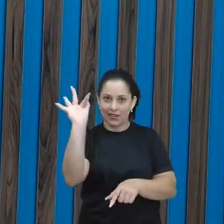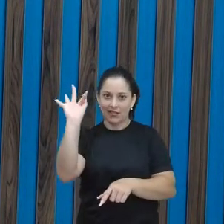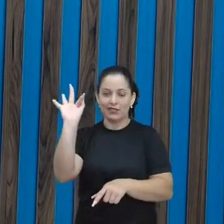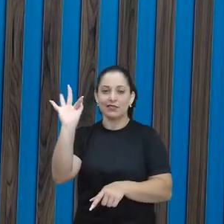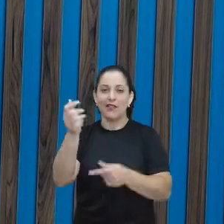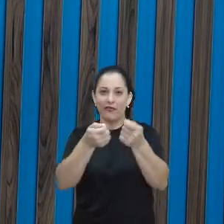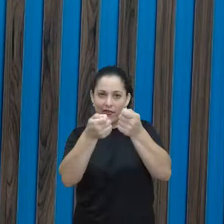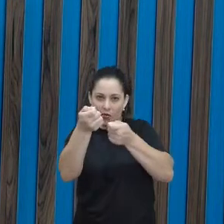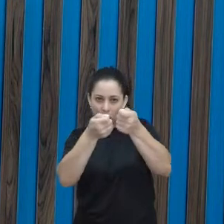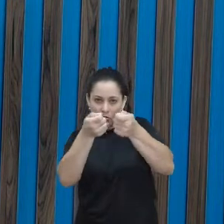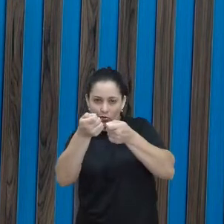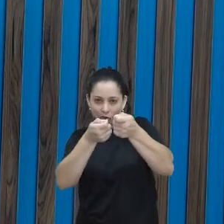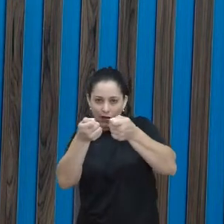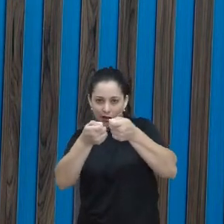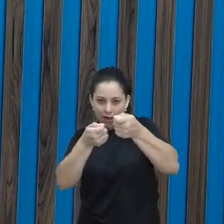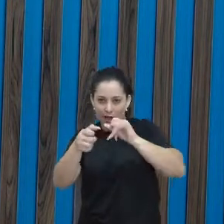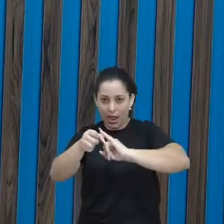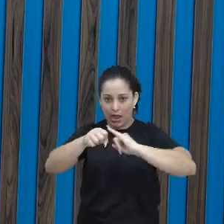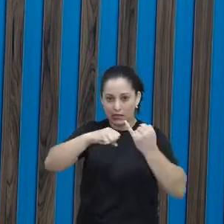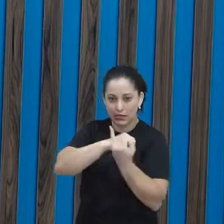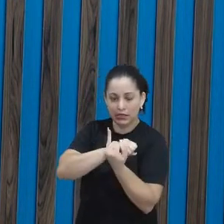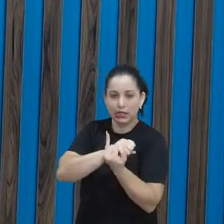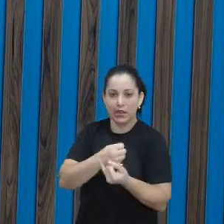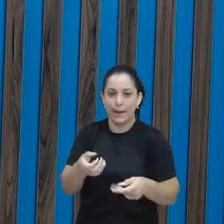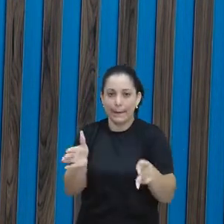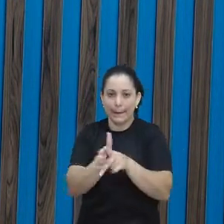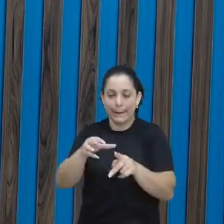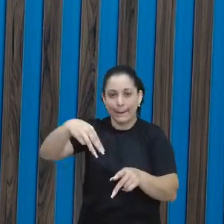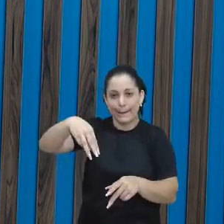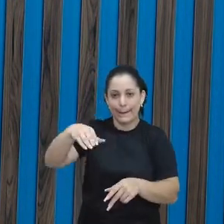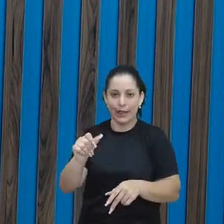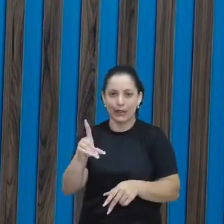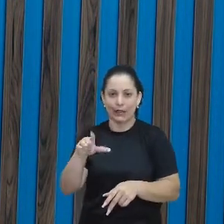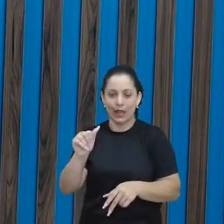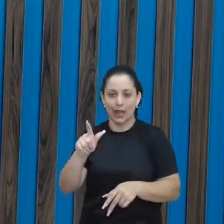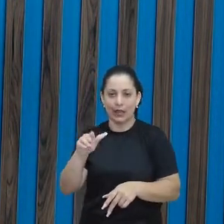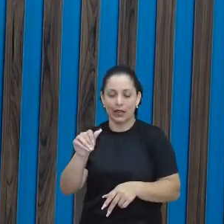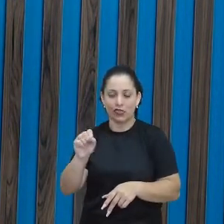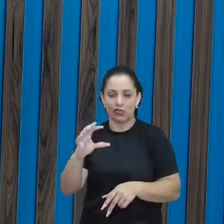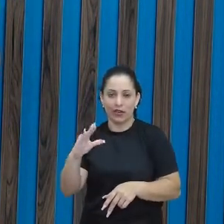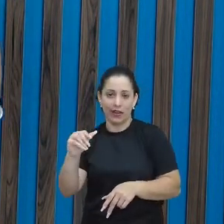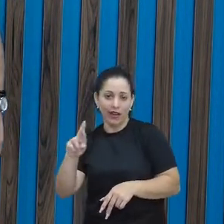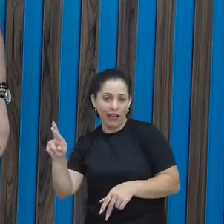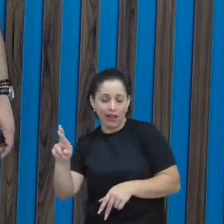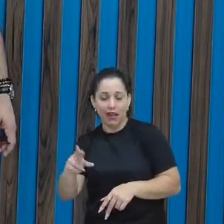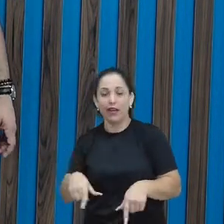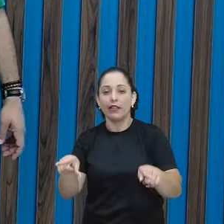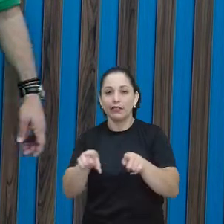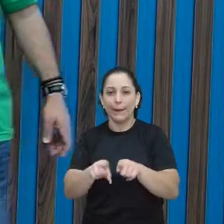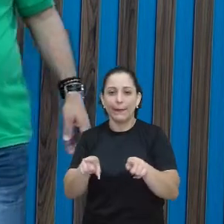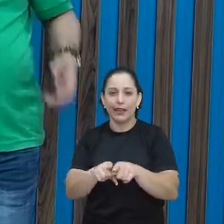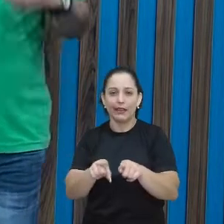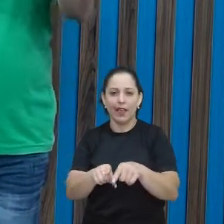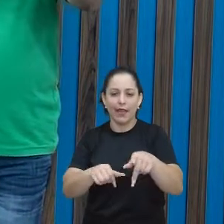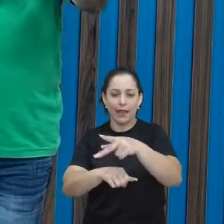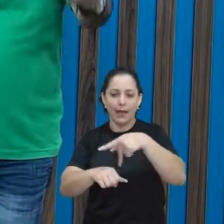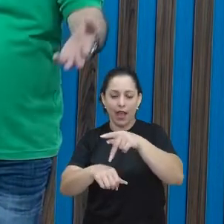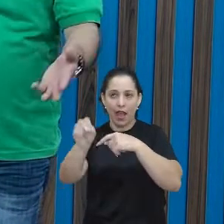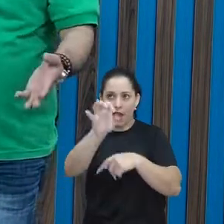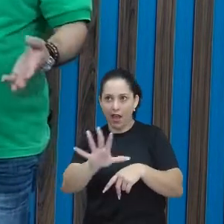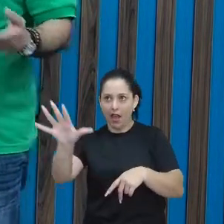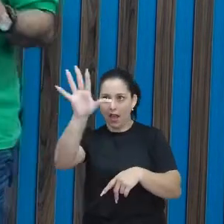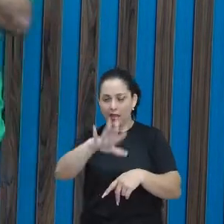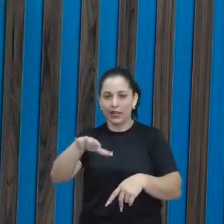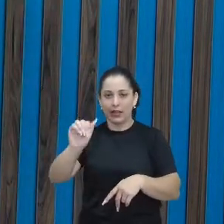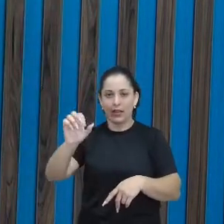né, a ilha de Madagascar, a região de Marrocos, né? A região de Angola, por exemplo, ela será